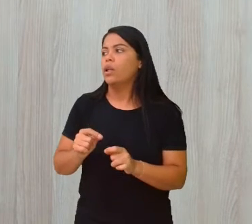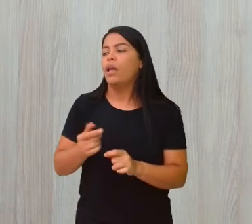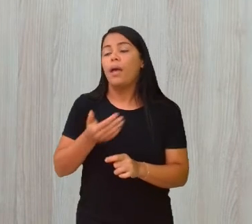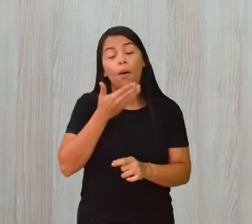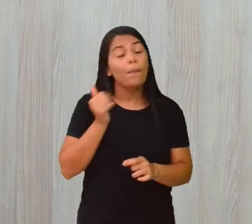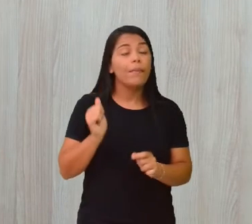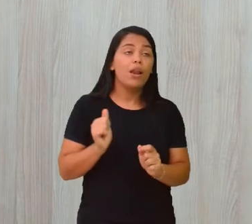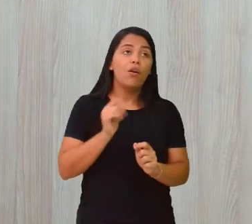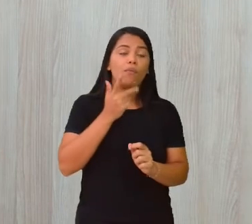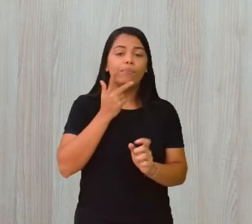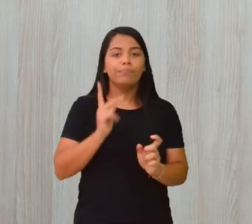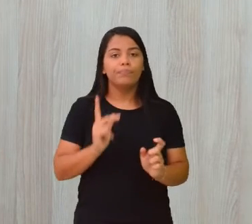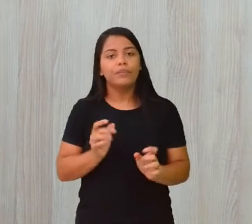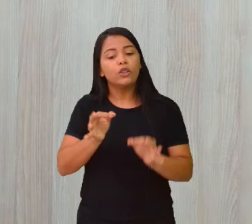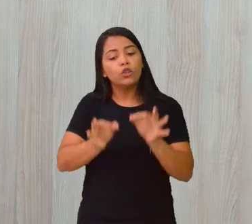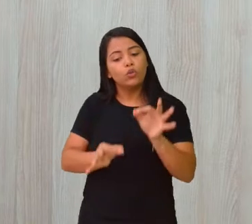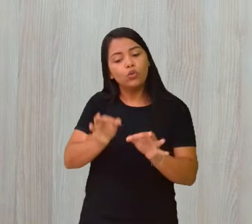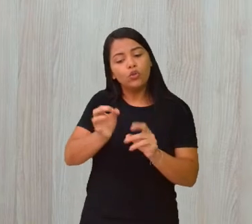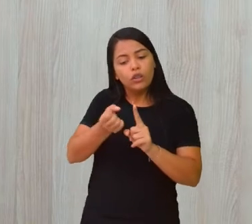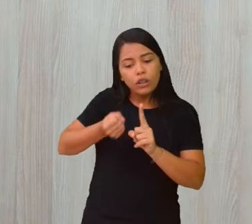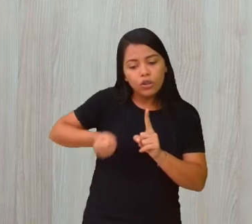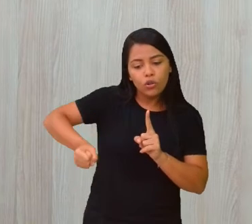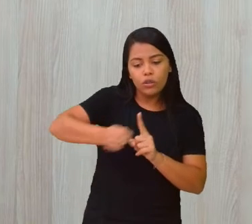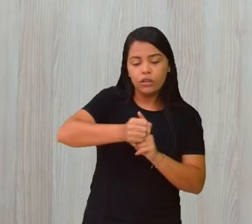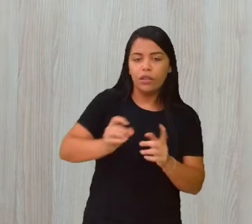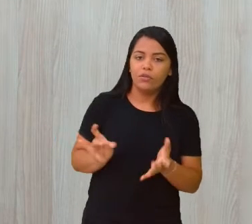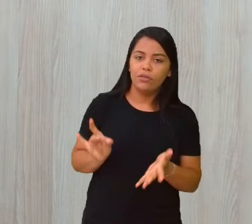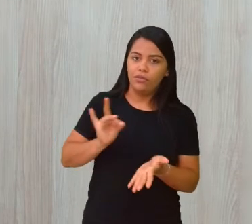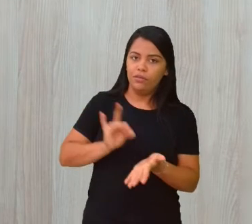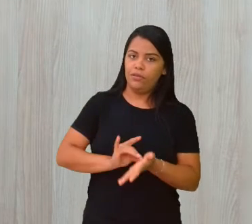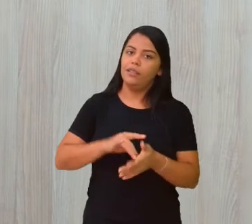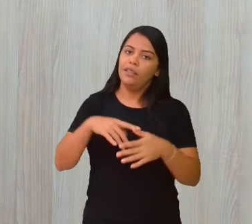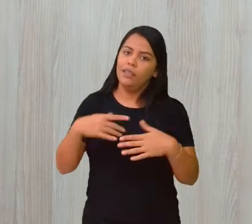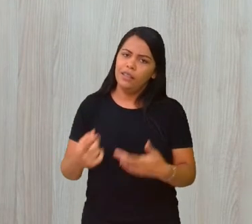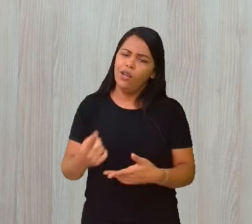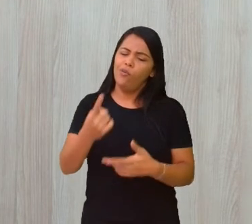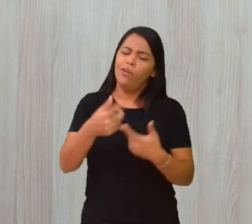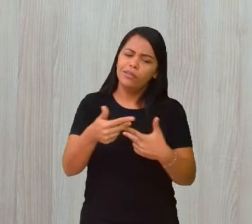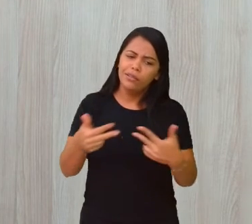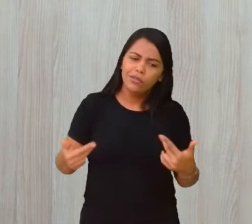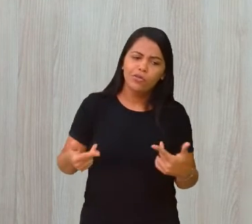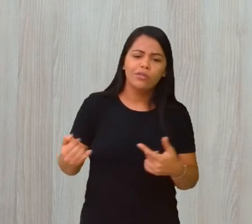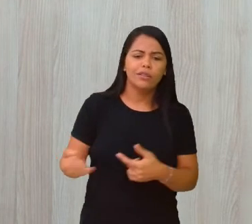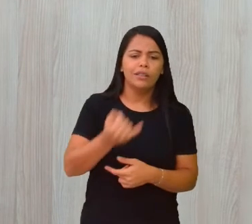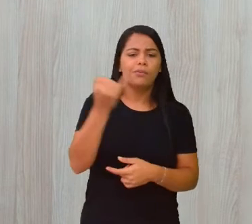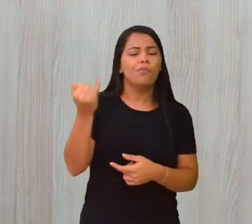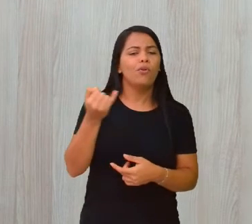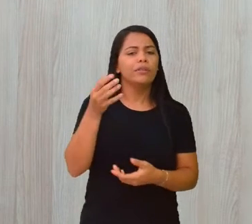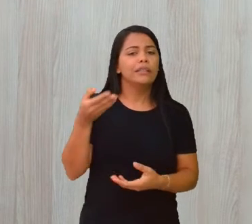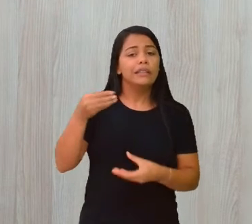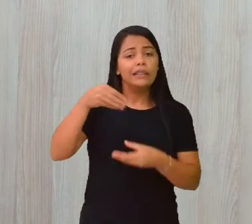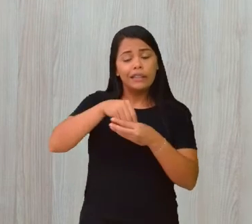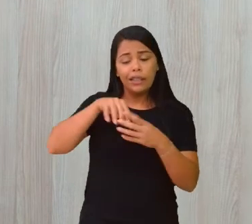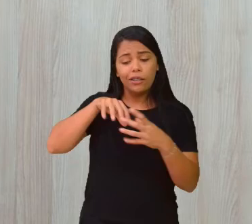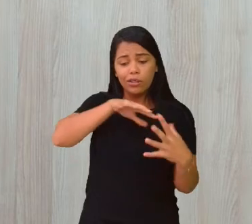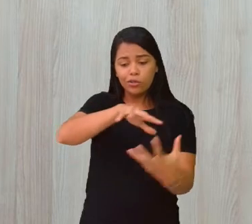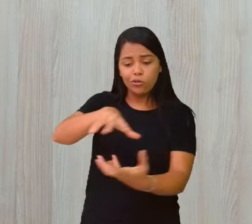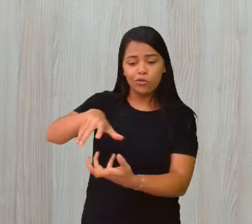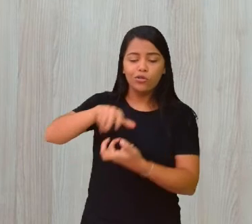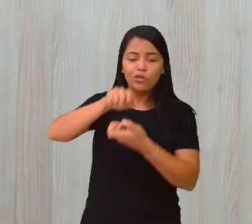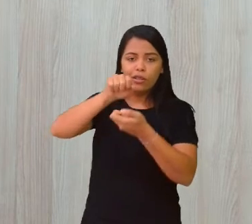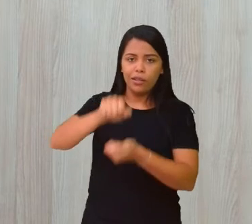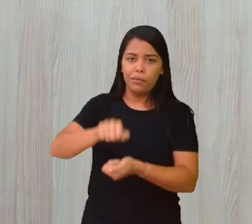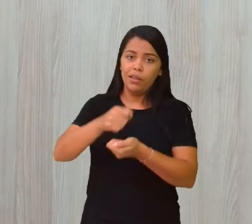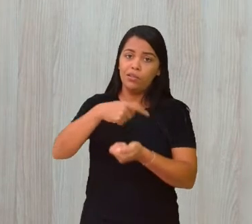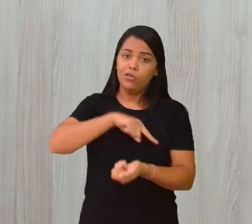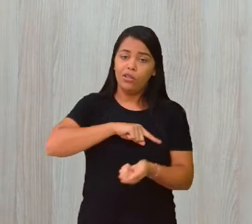melhor dizendo, né, justiça social de fato, né? E isso é um dos pilares da sustentabilidade, porque a sustentabilidade, né, a gente